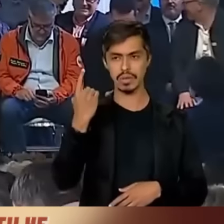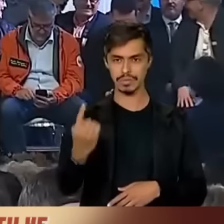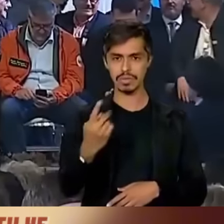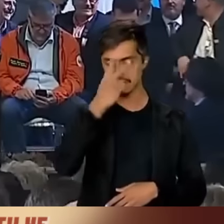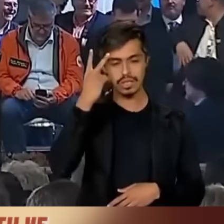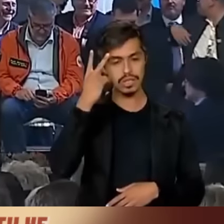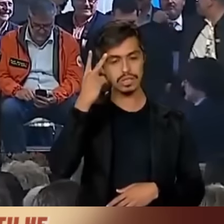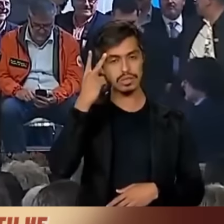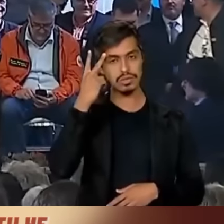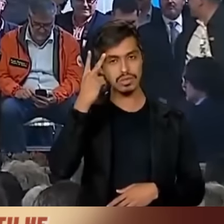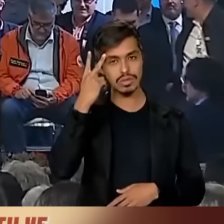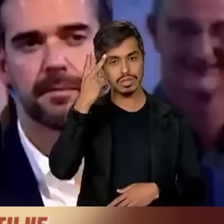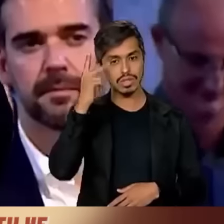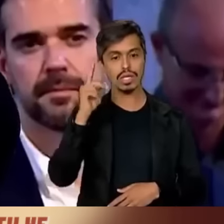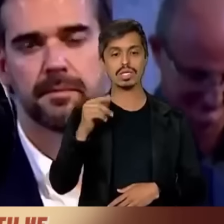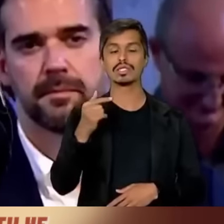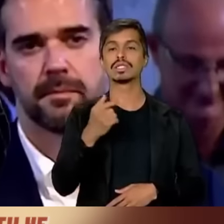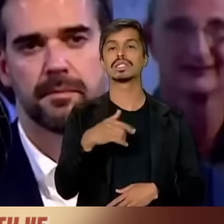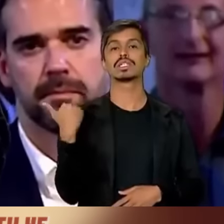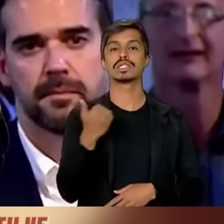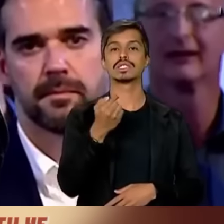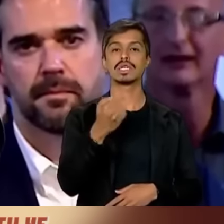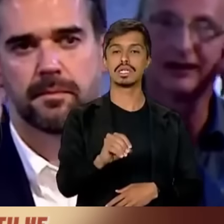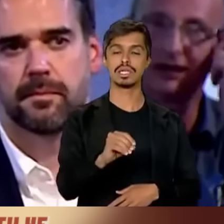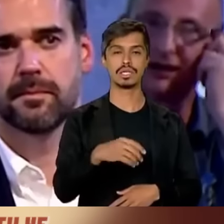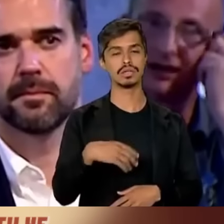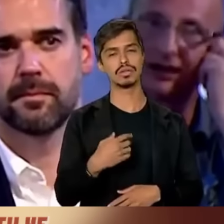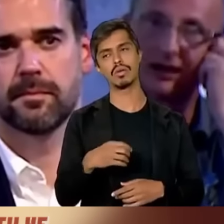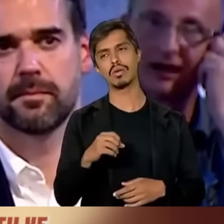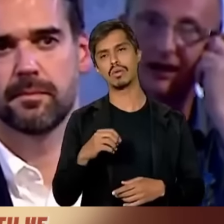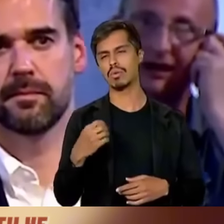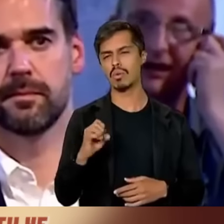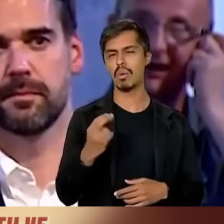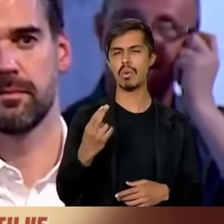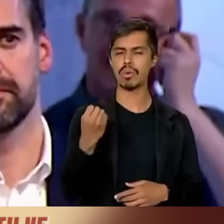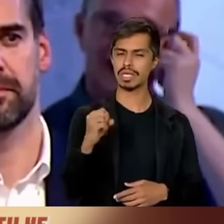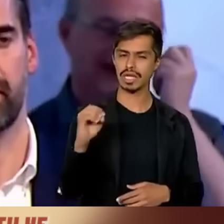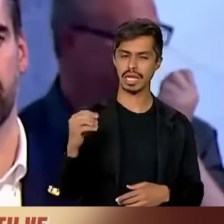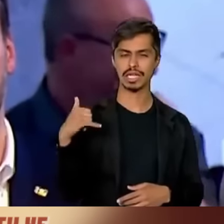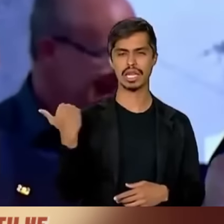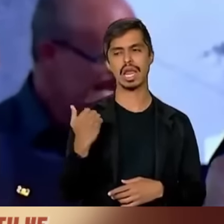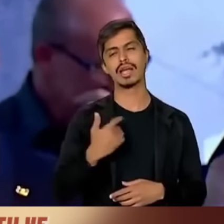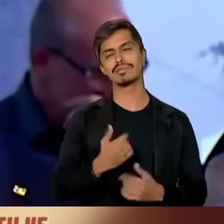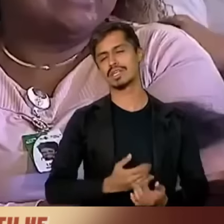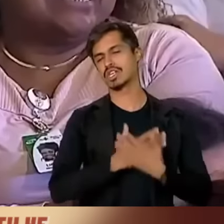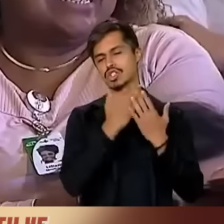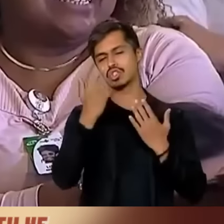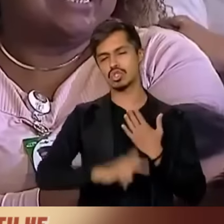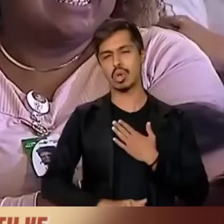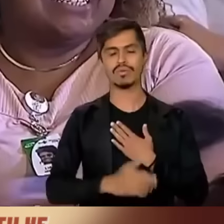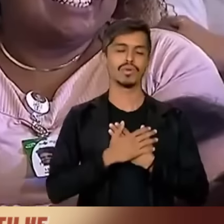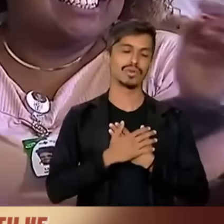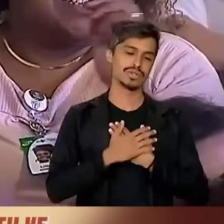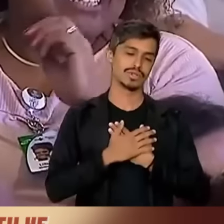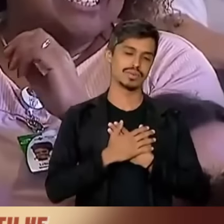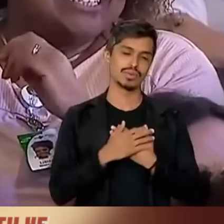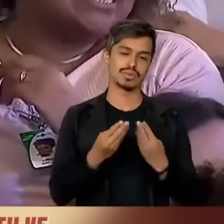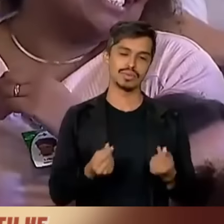um cara que aos 78 anos de idade está apaixonado outra vez, não tem razão. Ele está mal.